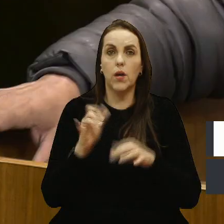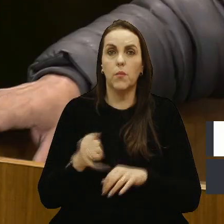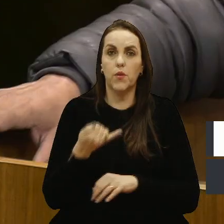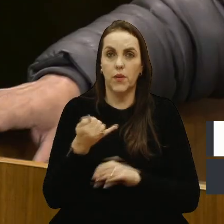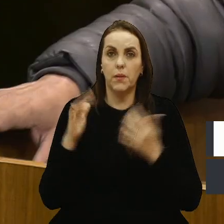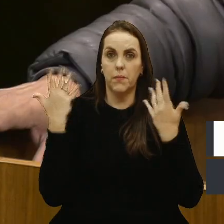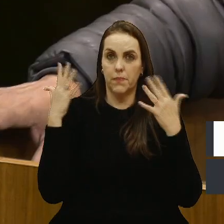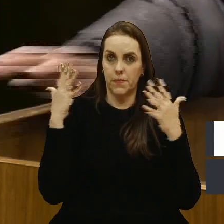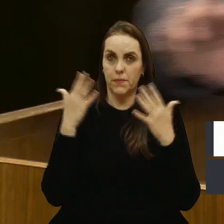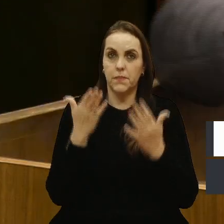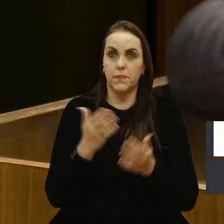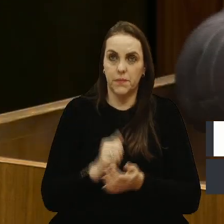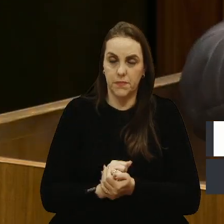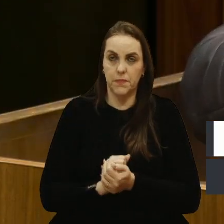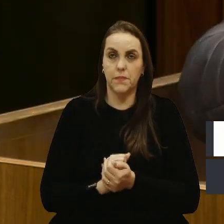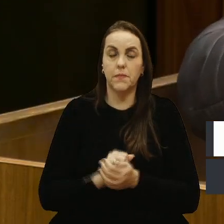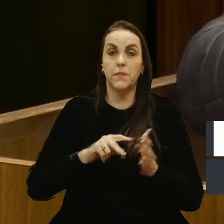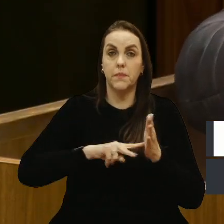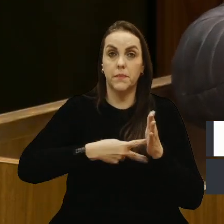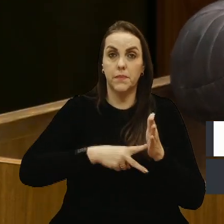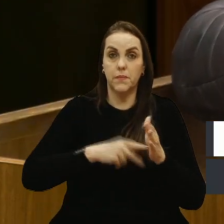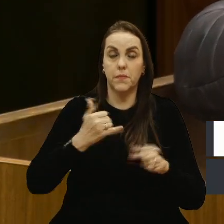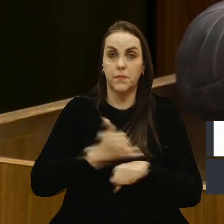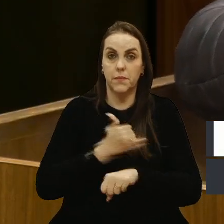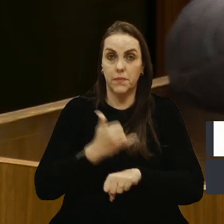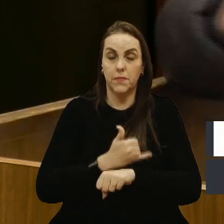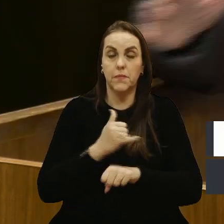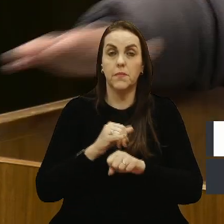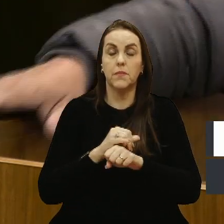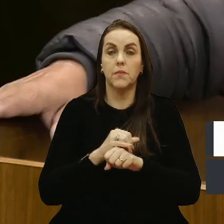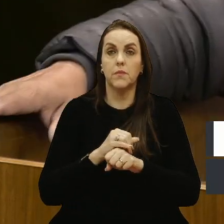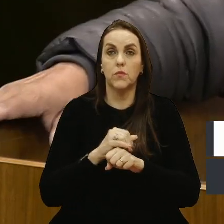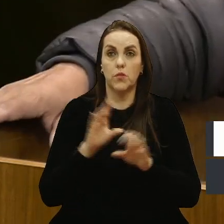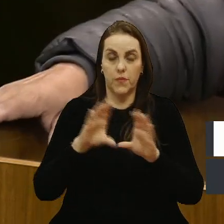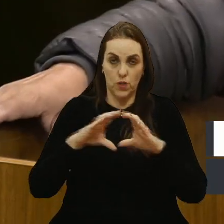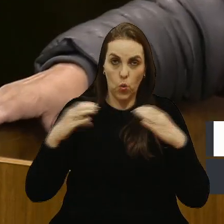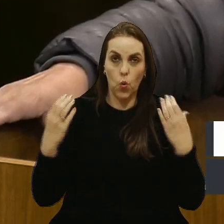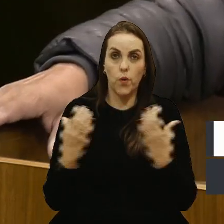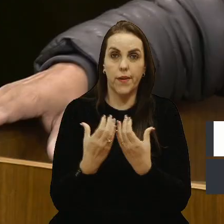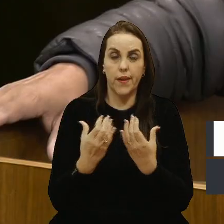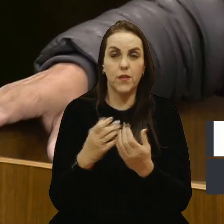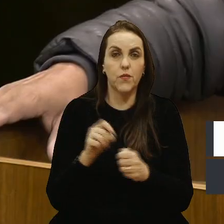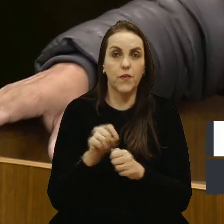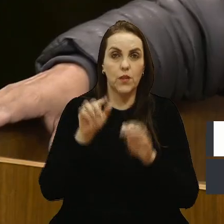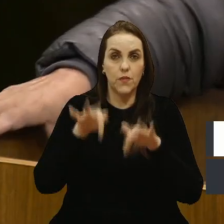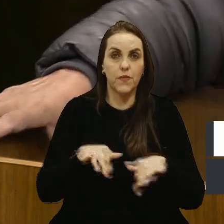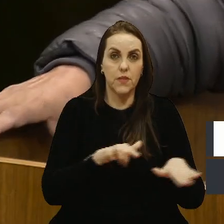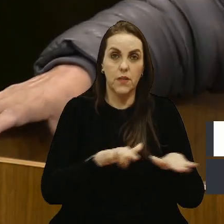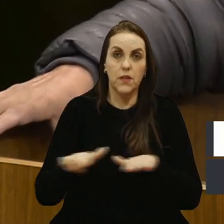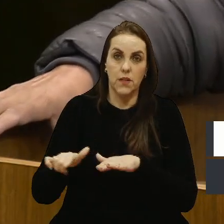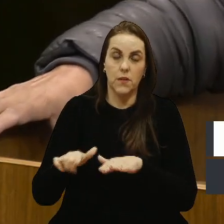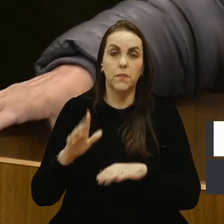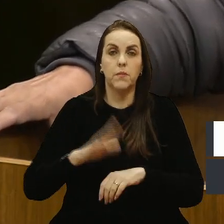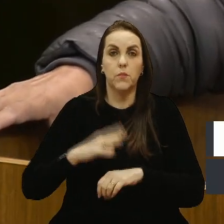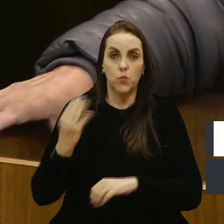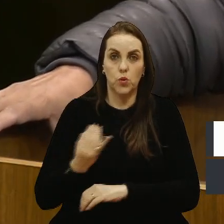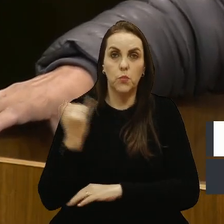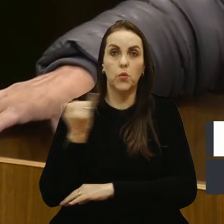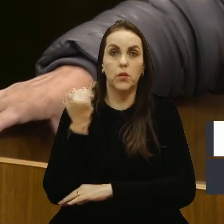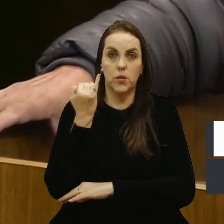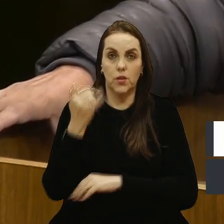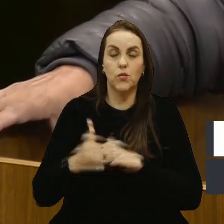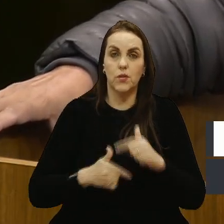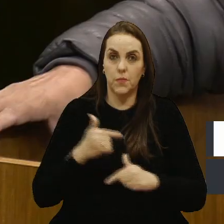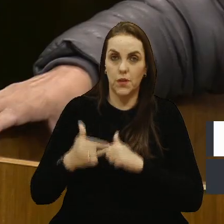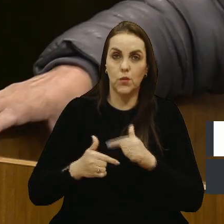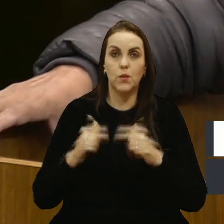parabenizar os sindicatos metalúrgicos pelo congresso realizado esse final de semana, né? Muito importante para os trabalhadores,